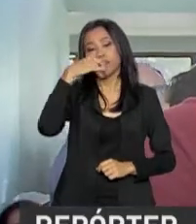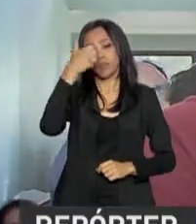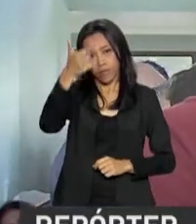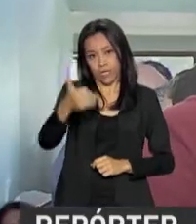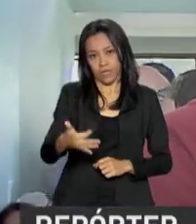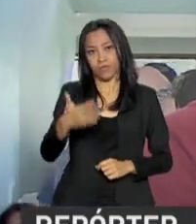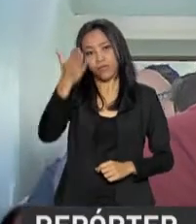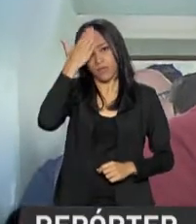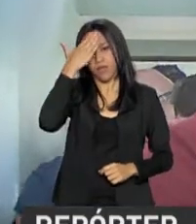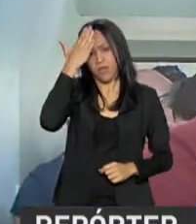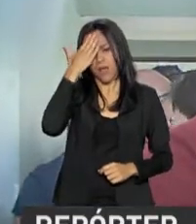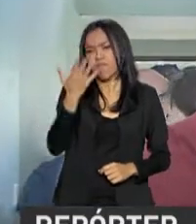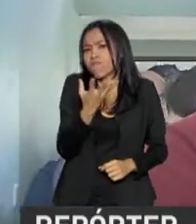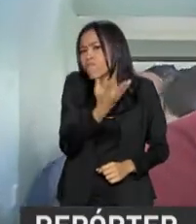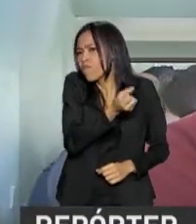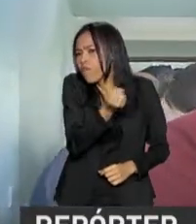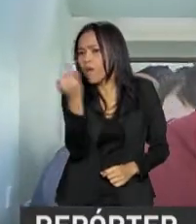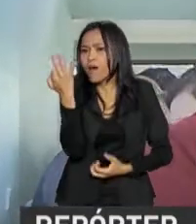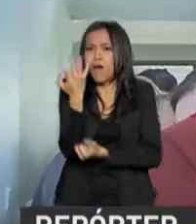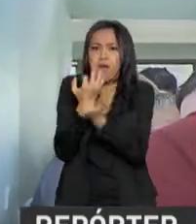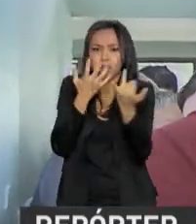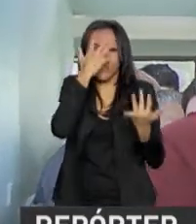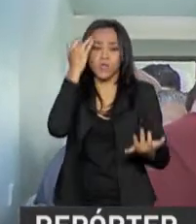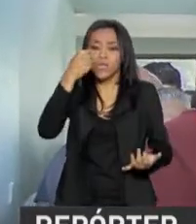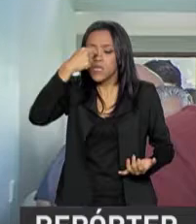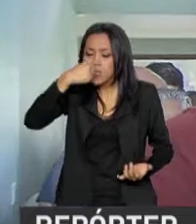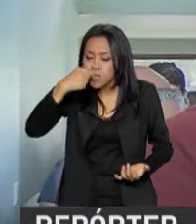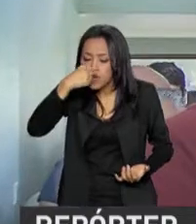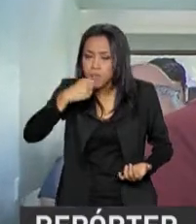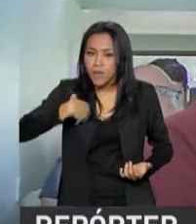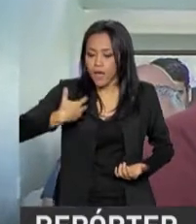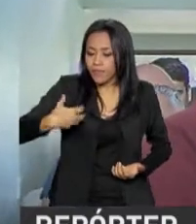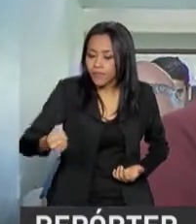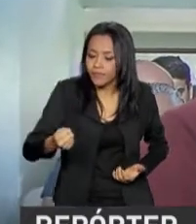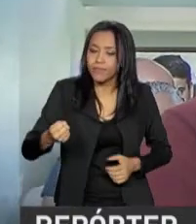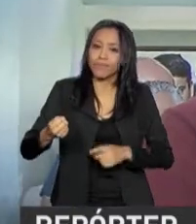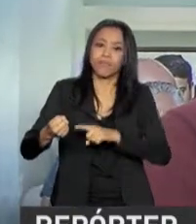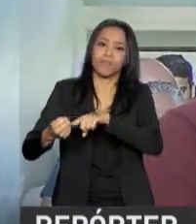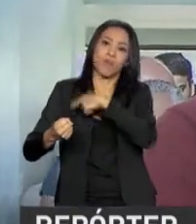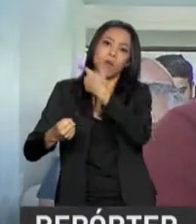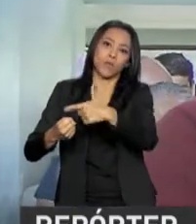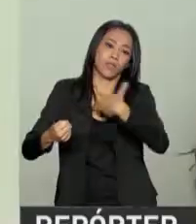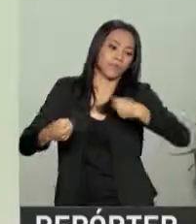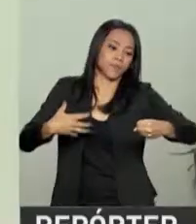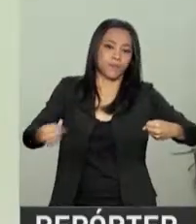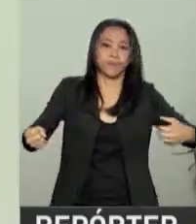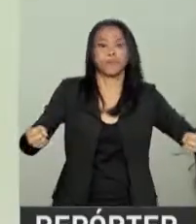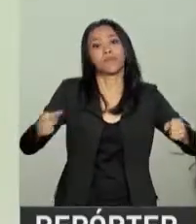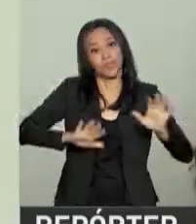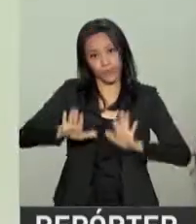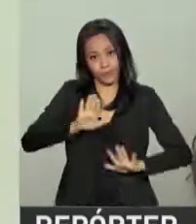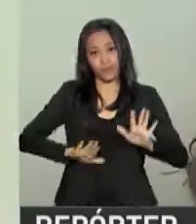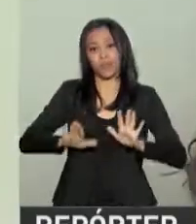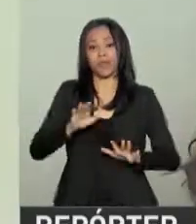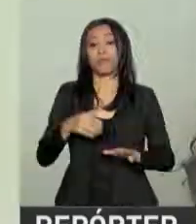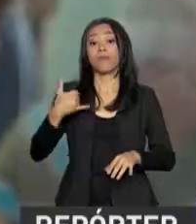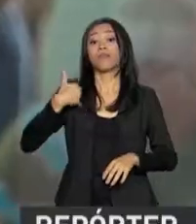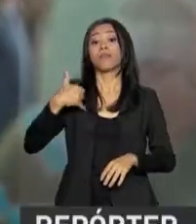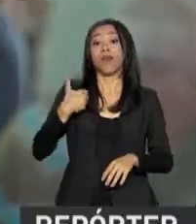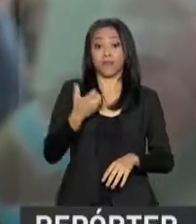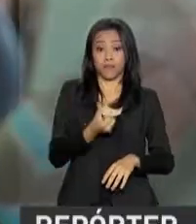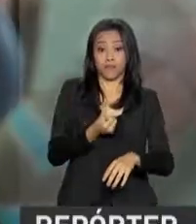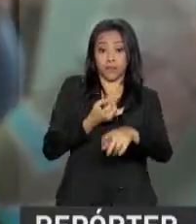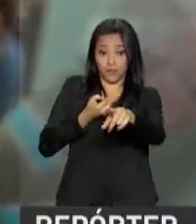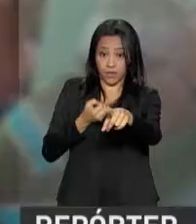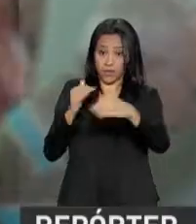muita gente se tinham tiver uma gripe vai acabar passando para outra pessoa tem que se cuidar quem tem mais 60 anos também